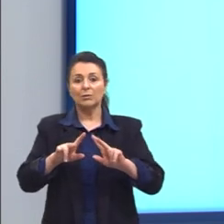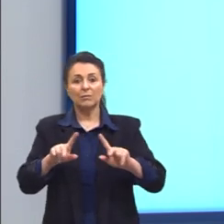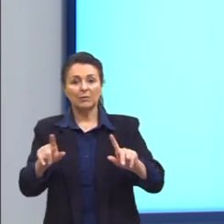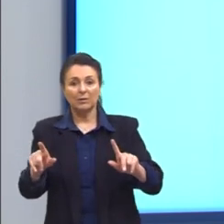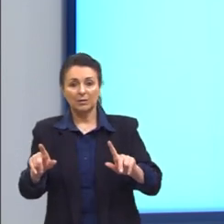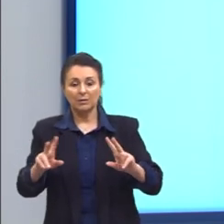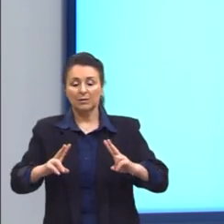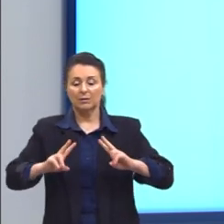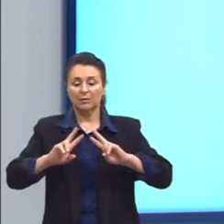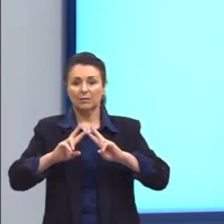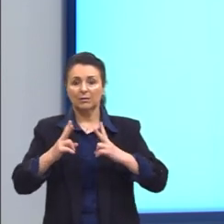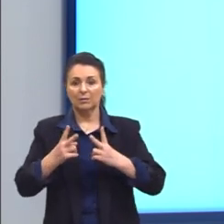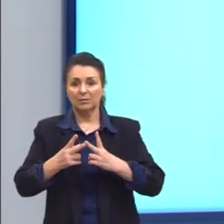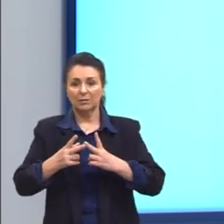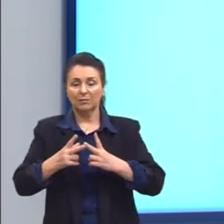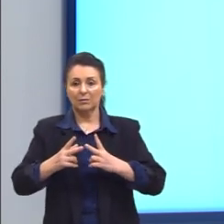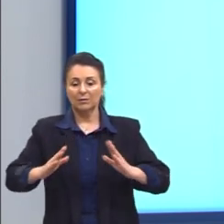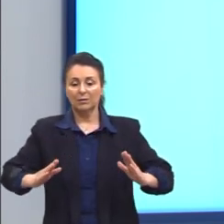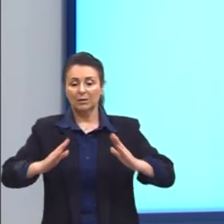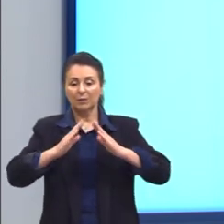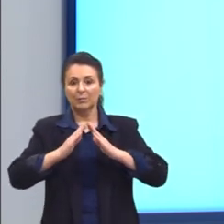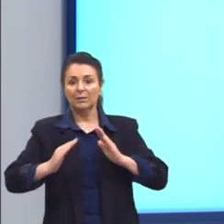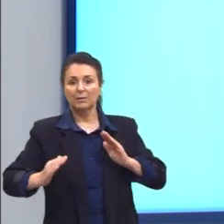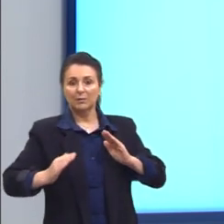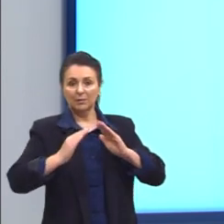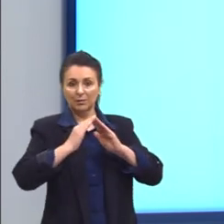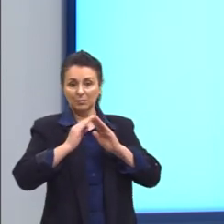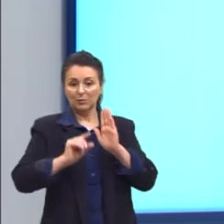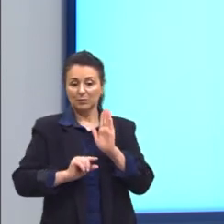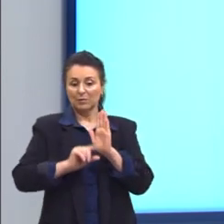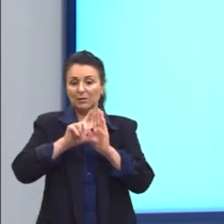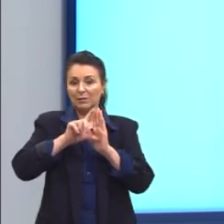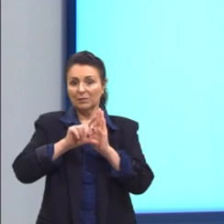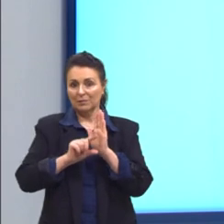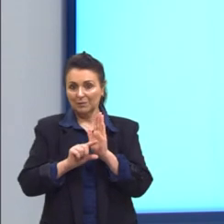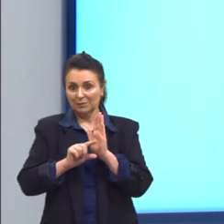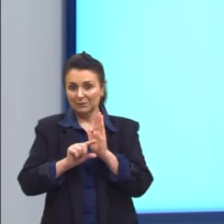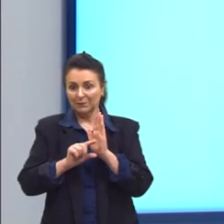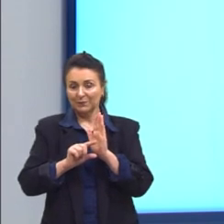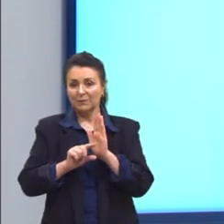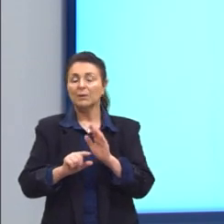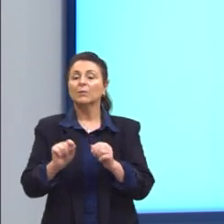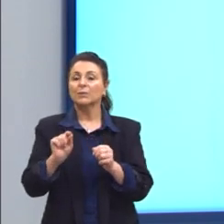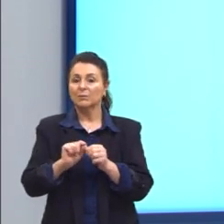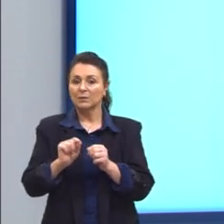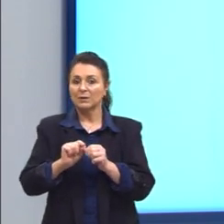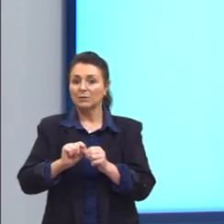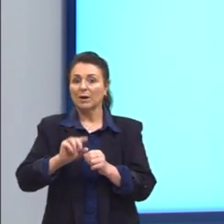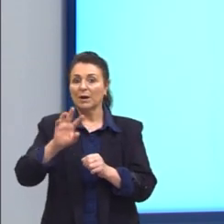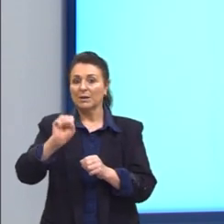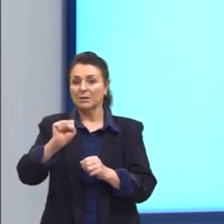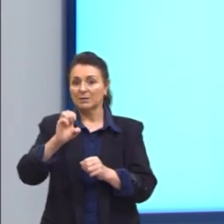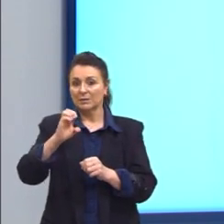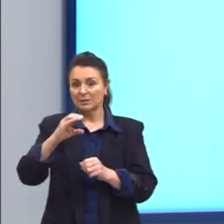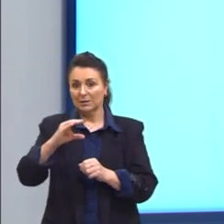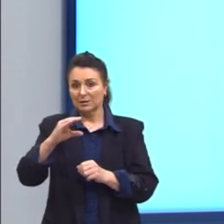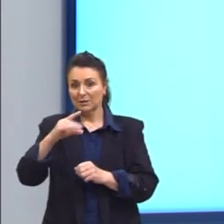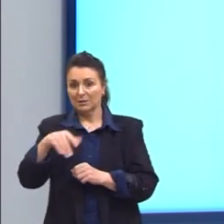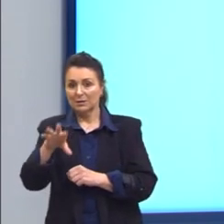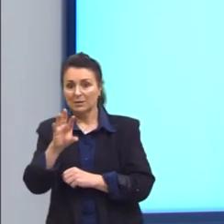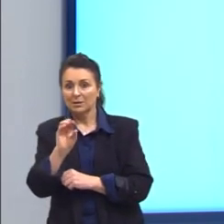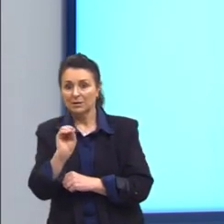entre o volume da pirâmide maior e o volume da pirâmide menor quando então realizada a secção transversal